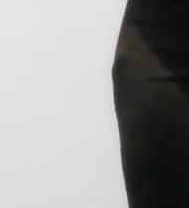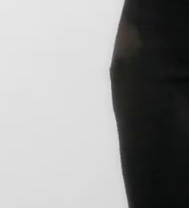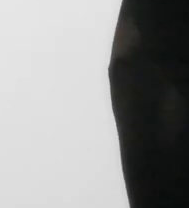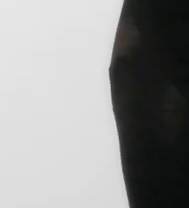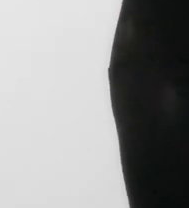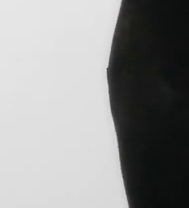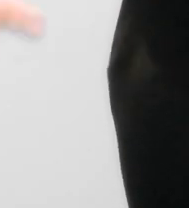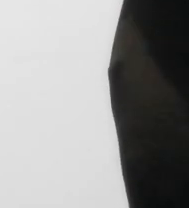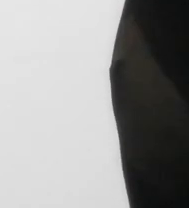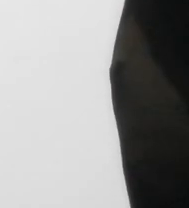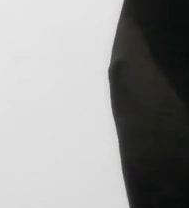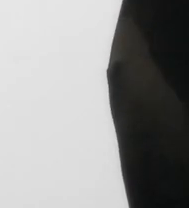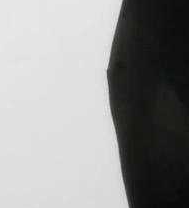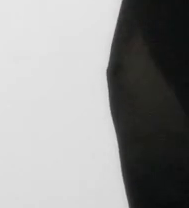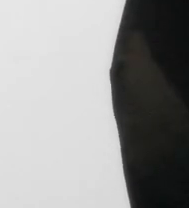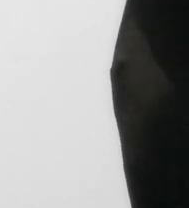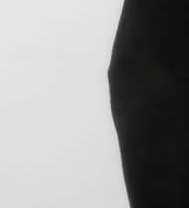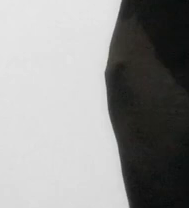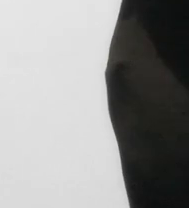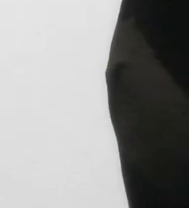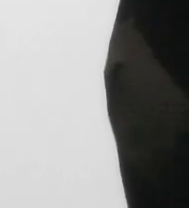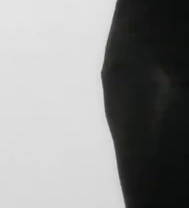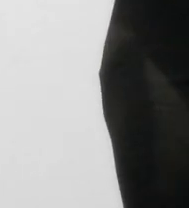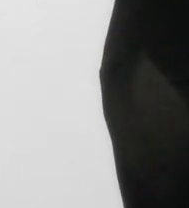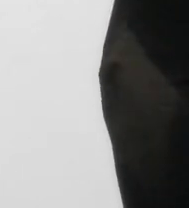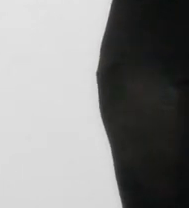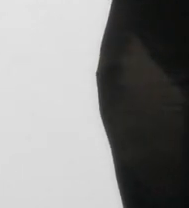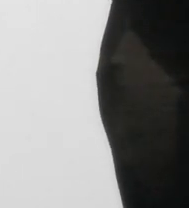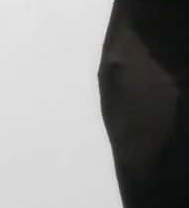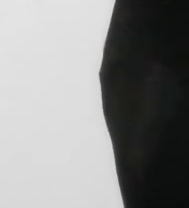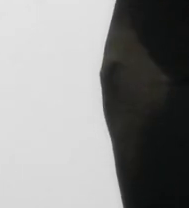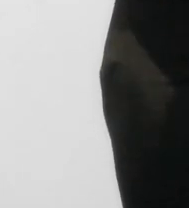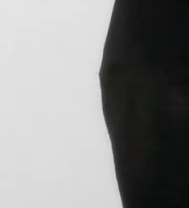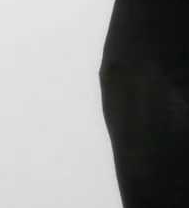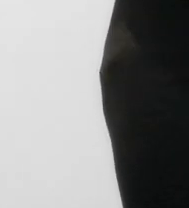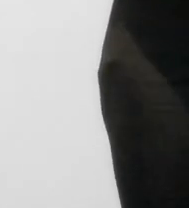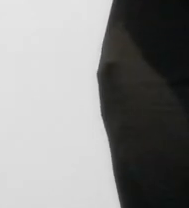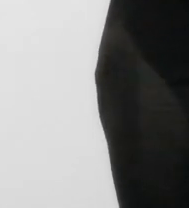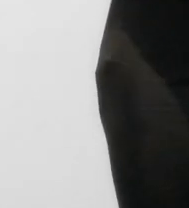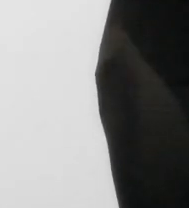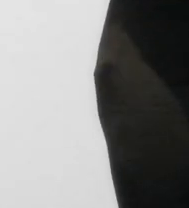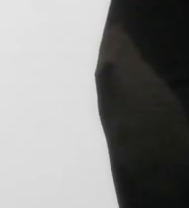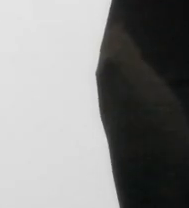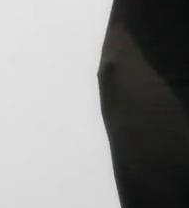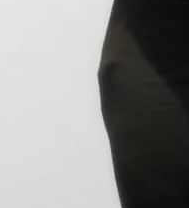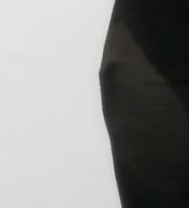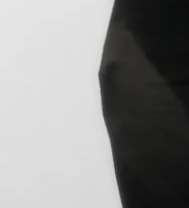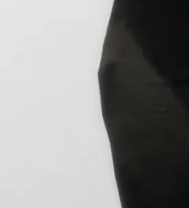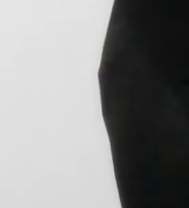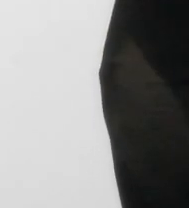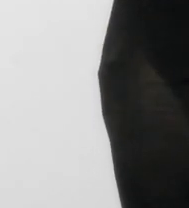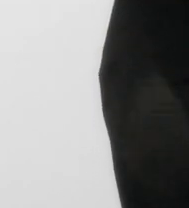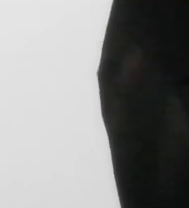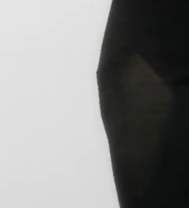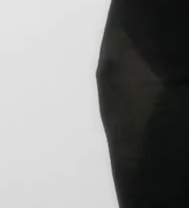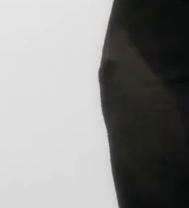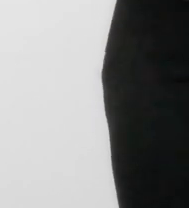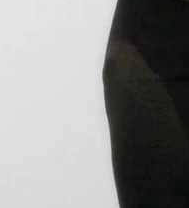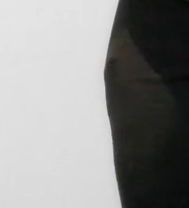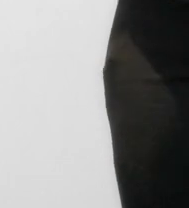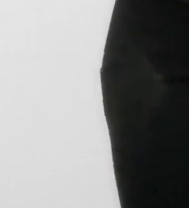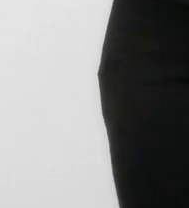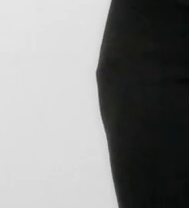entendeu eu não tô falando aqui como Clínica e como mãe atípica é uma causa que a gente não vai ter a solução de